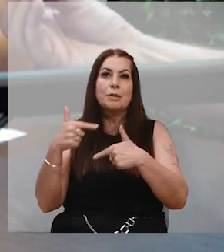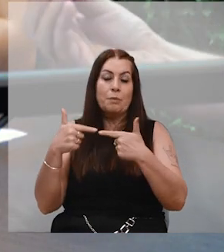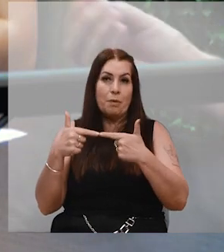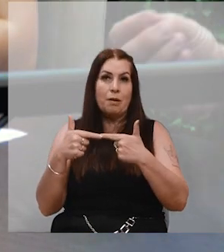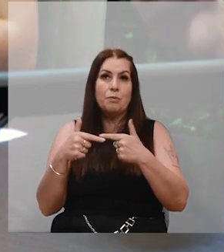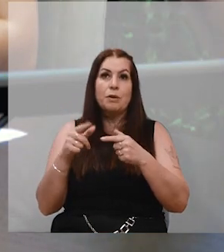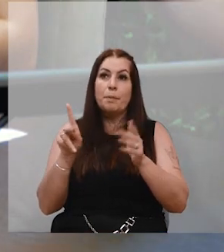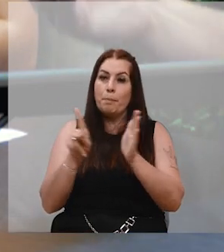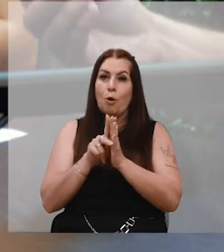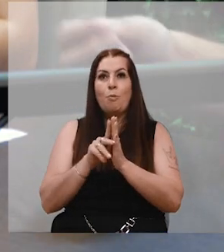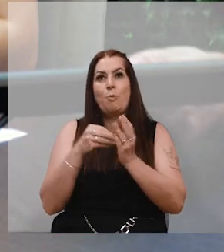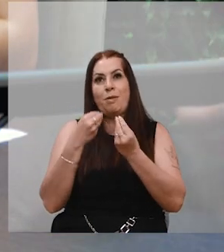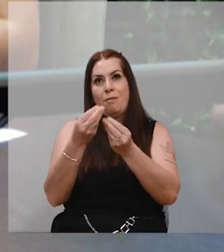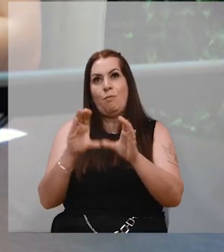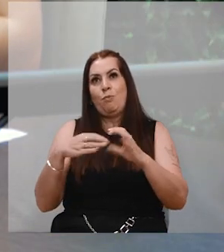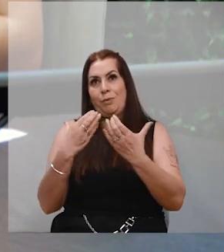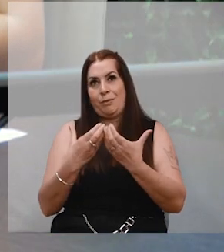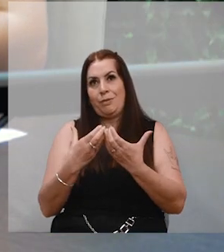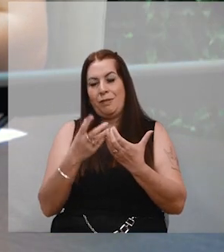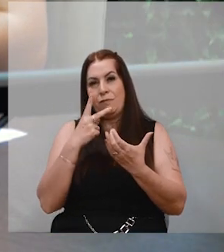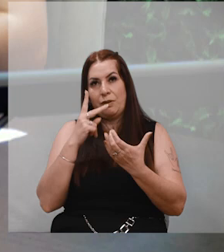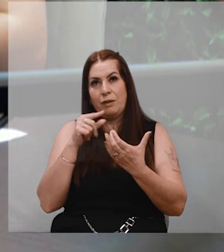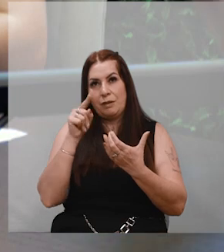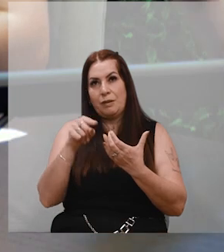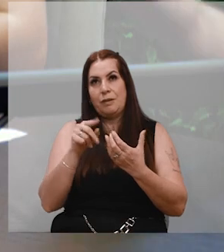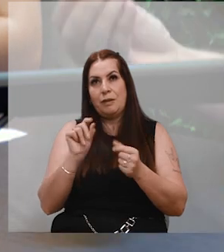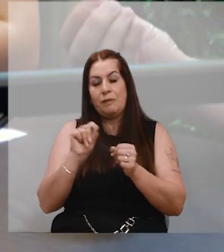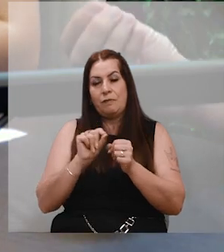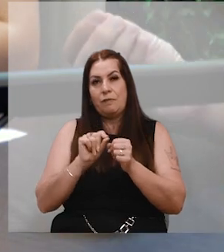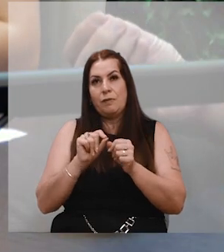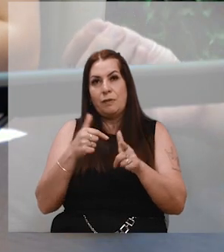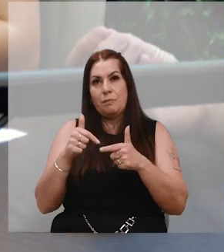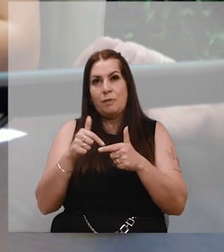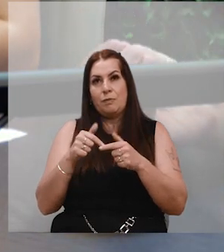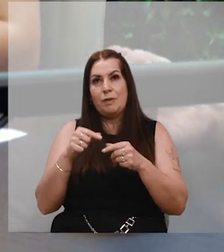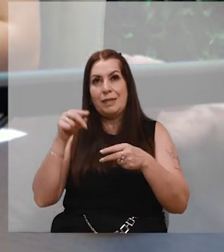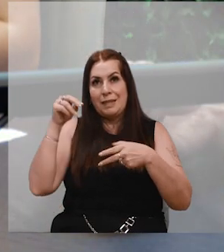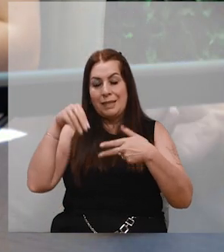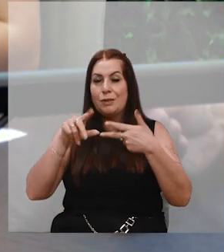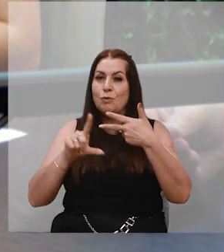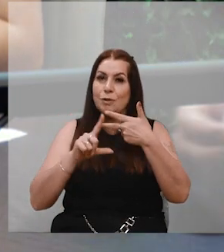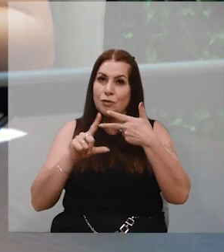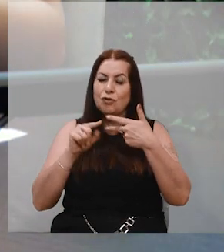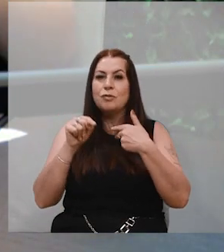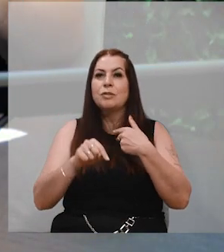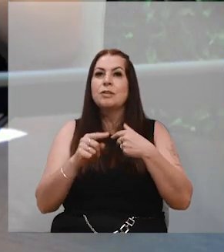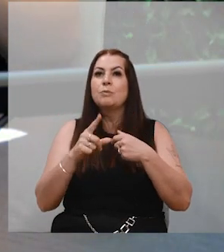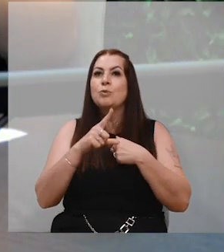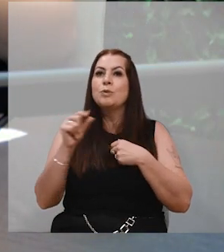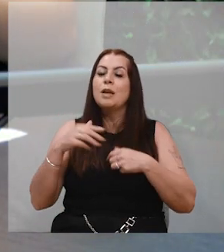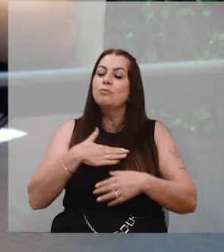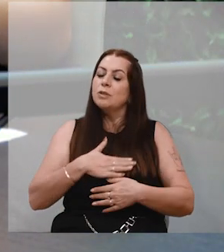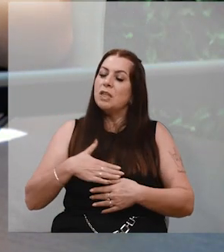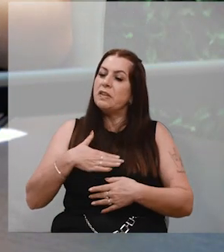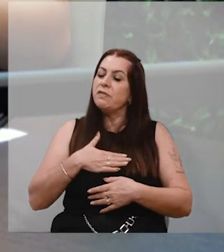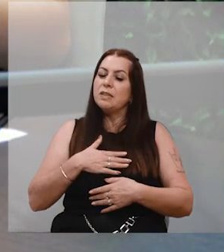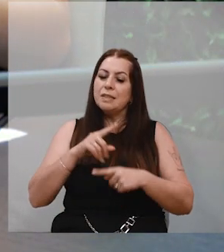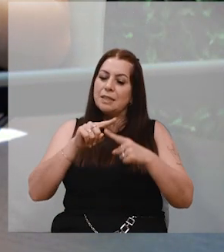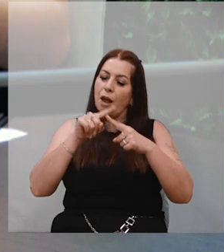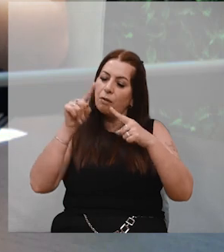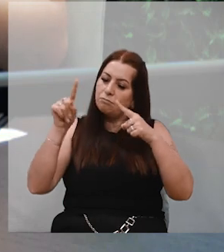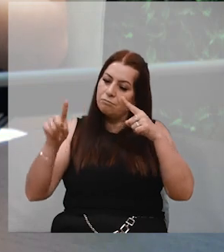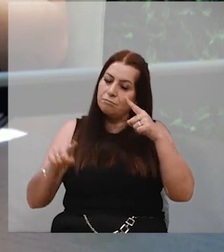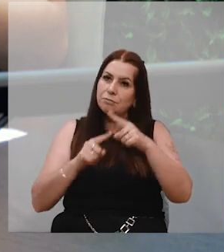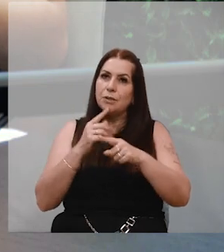serviço realmente que é para a comunidade, reforçando o trabalho que é realizado no legislativo e por isso eu saio satisfeito